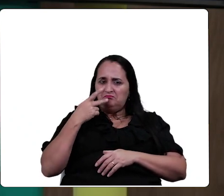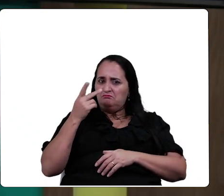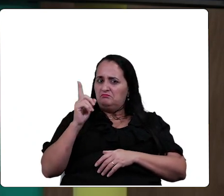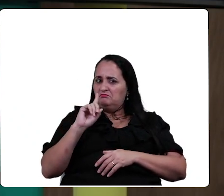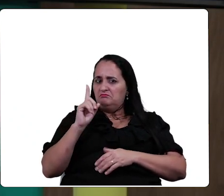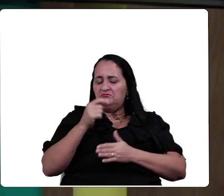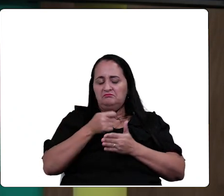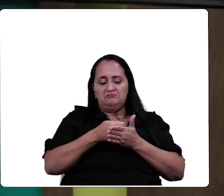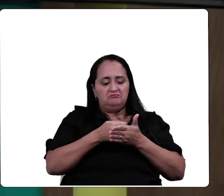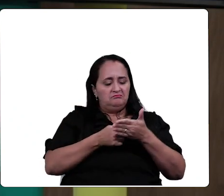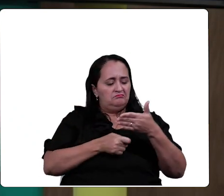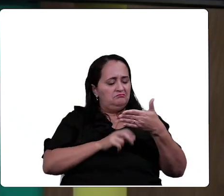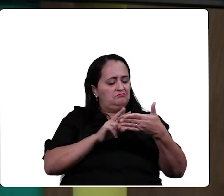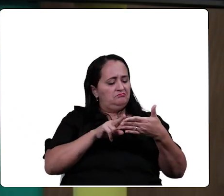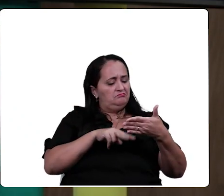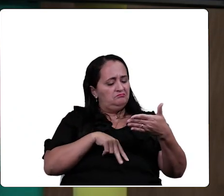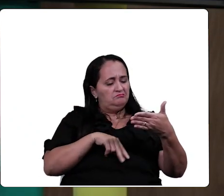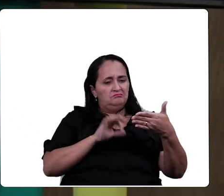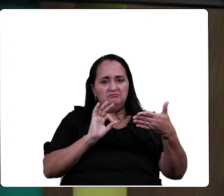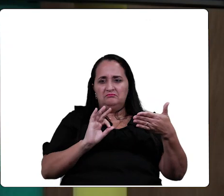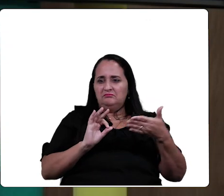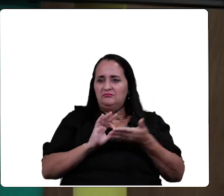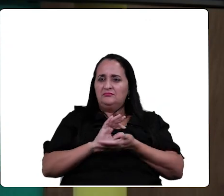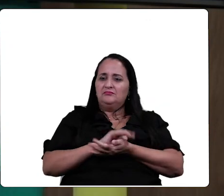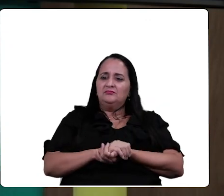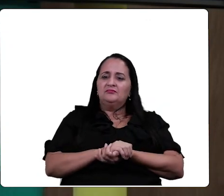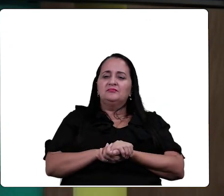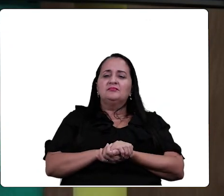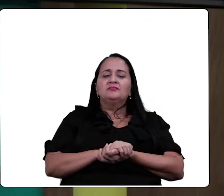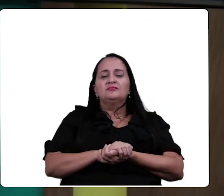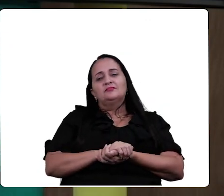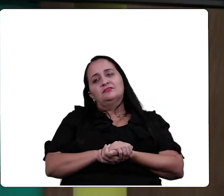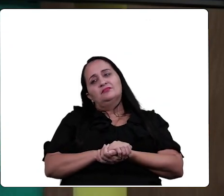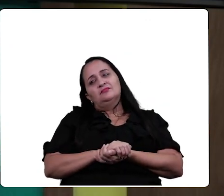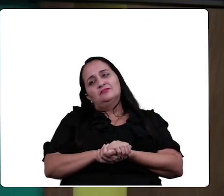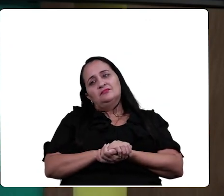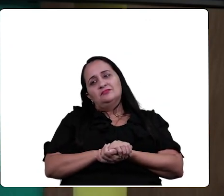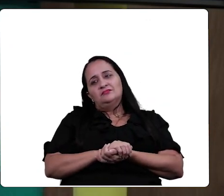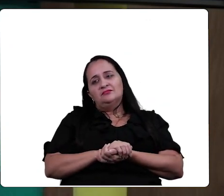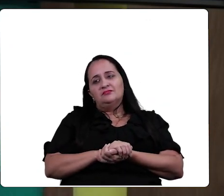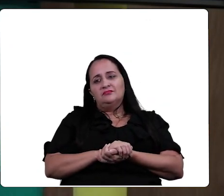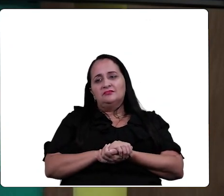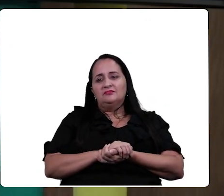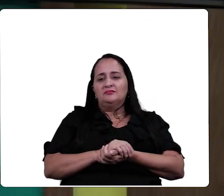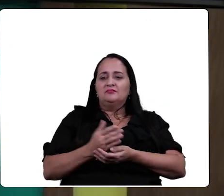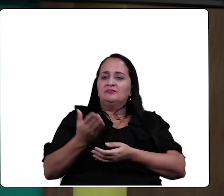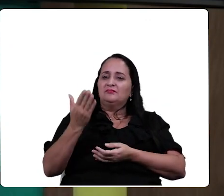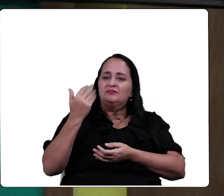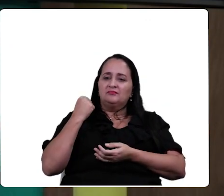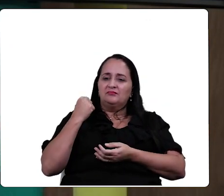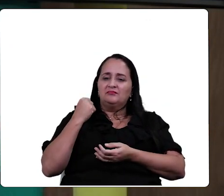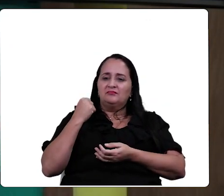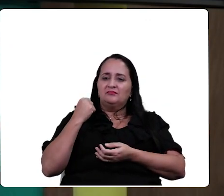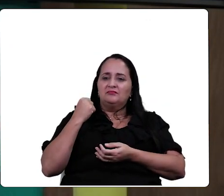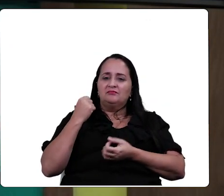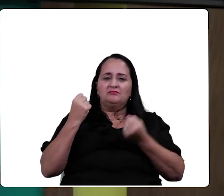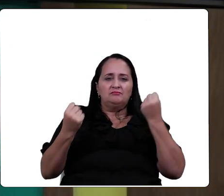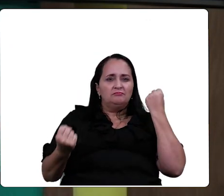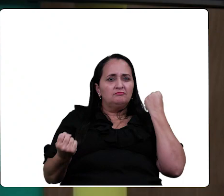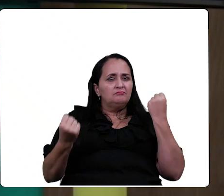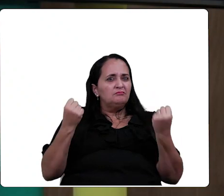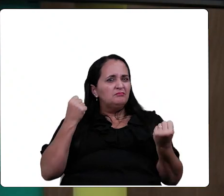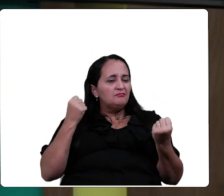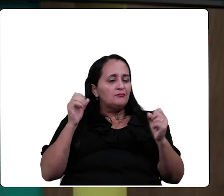foram expostas no trabalho infantil, tá bom? Pois bem, vamos, opa, não é malhar o braço